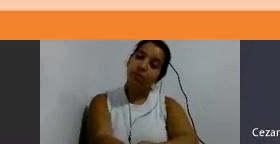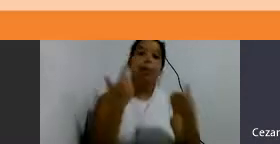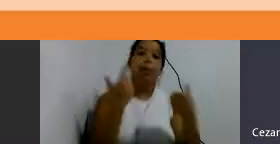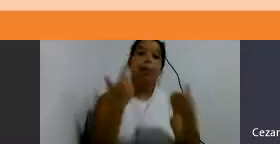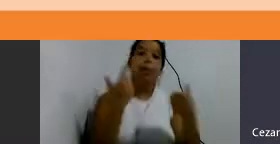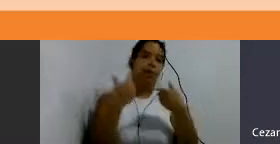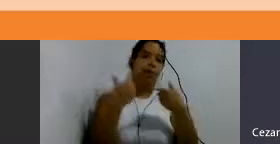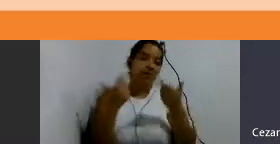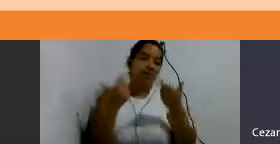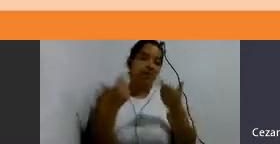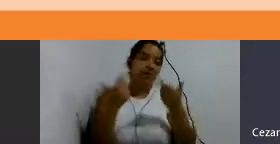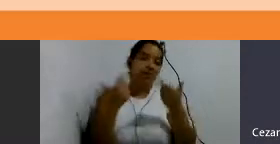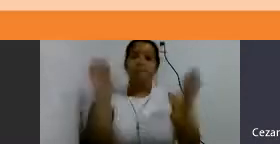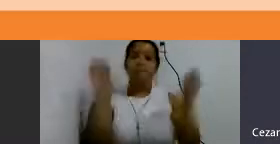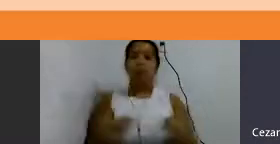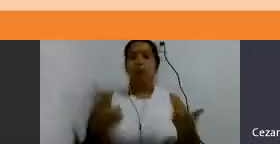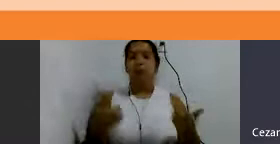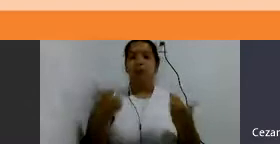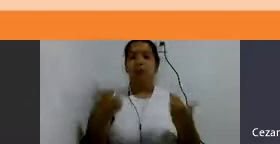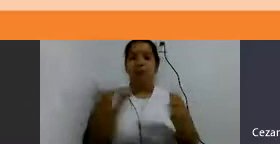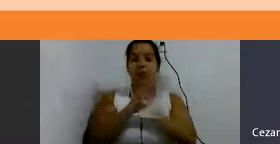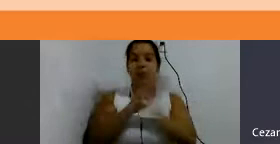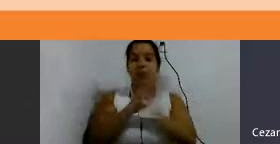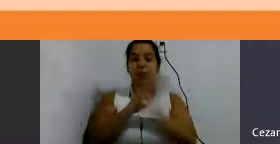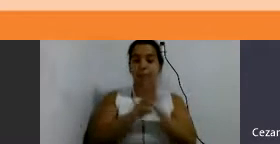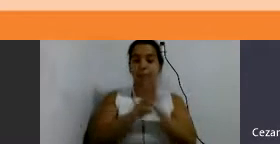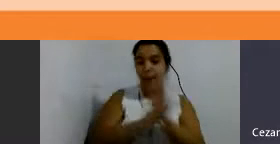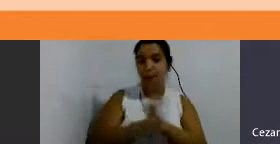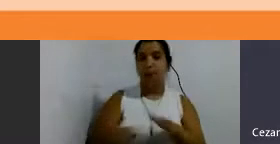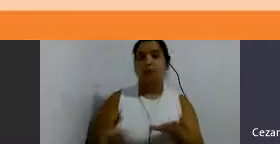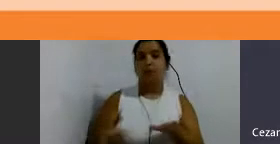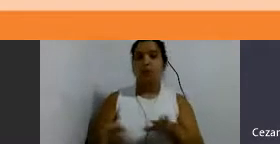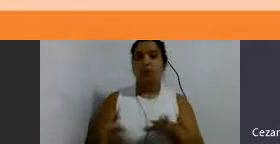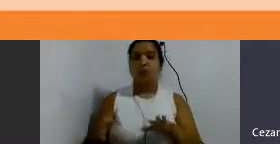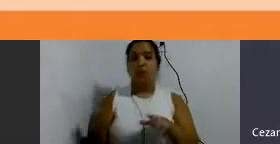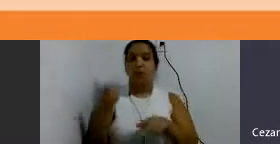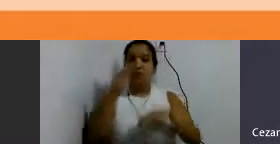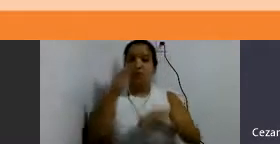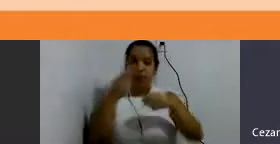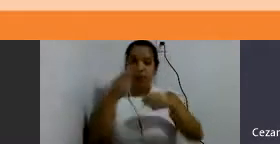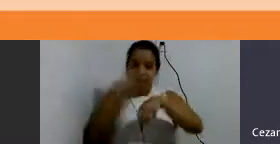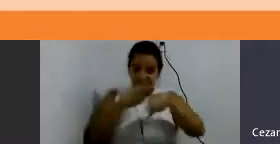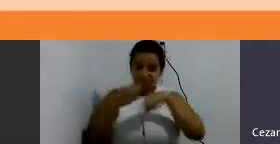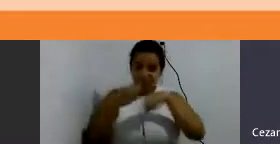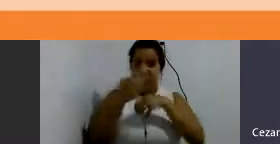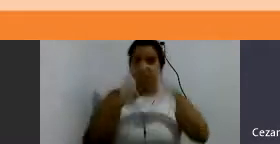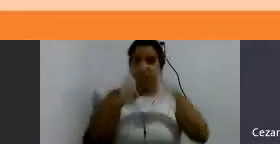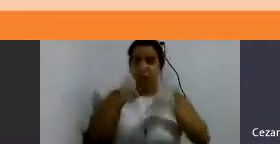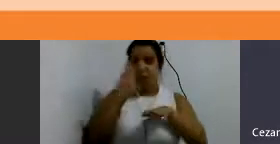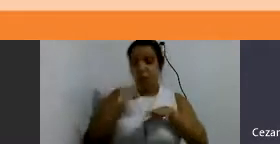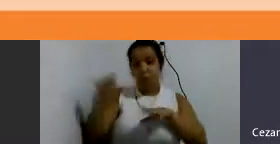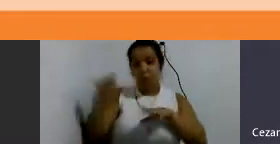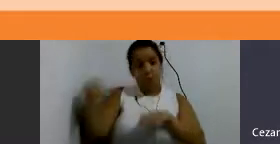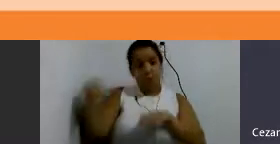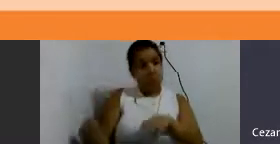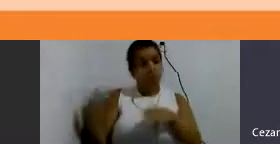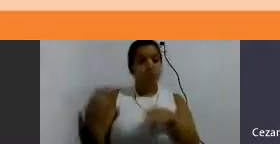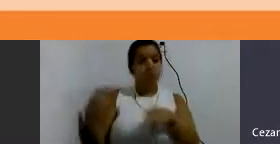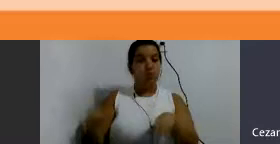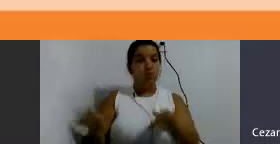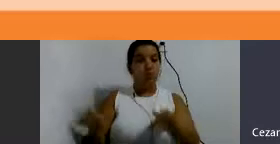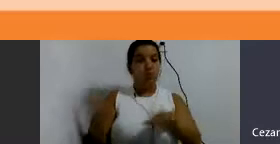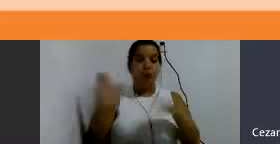cruzada. Então, sempre, método ouro é sempre parasitológico. Às vezes, a gente usa alguns métodos sorológicos para